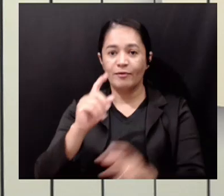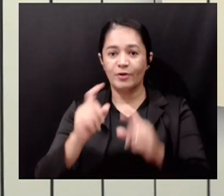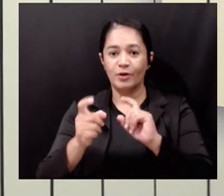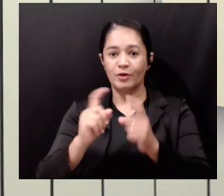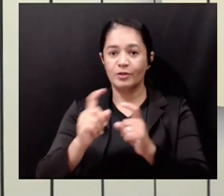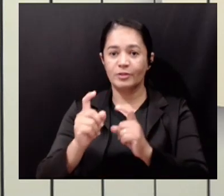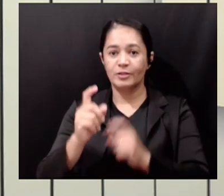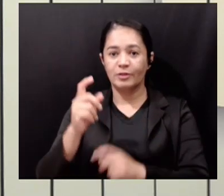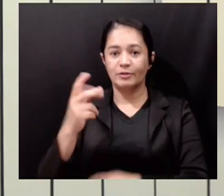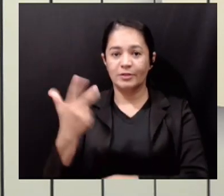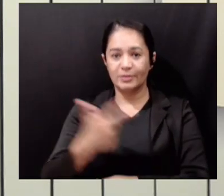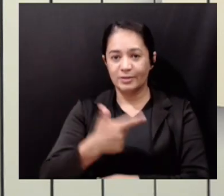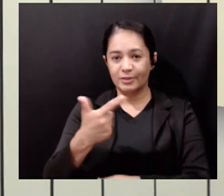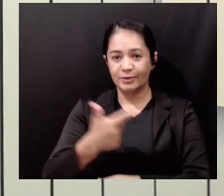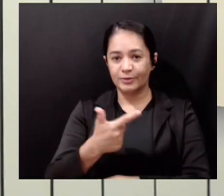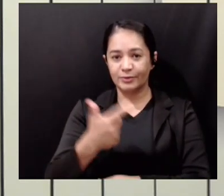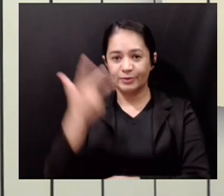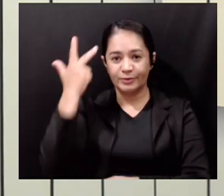Confira.